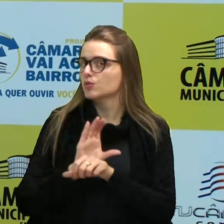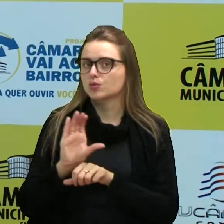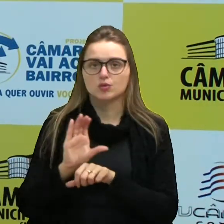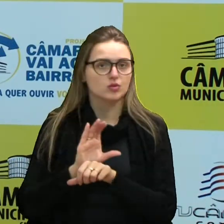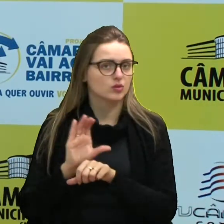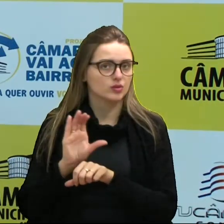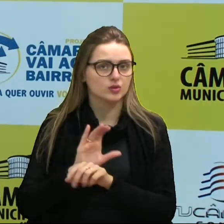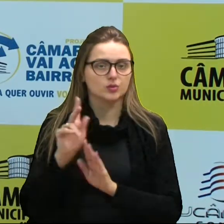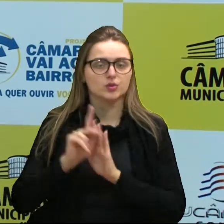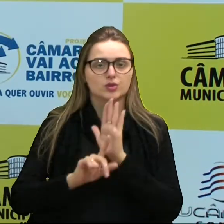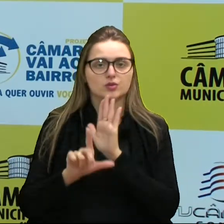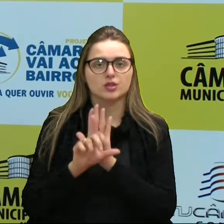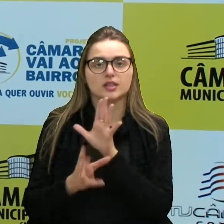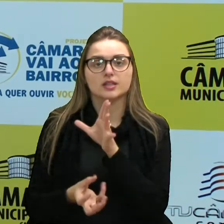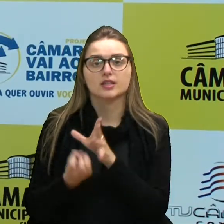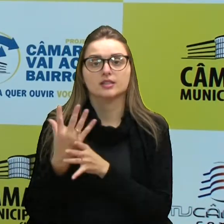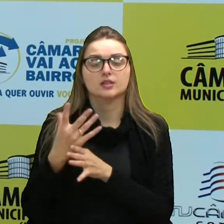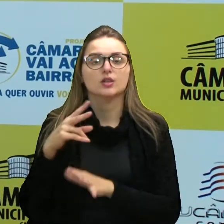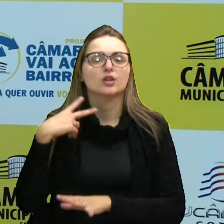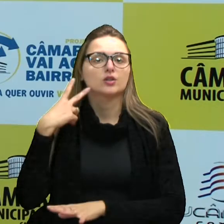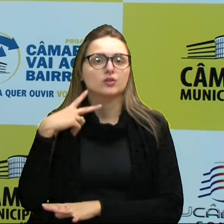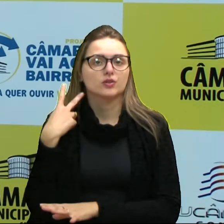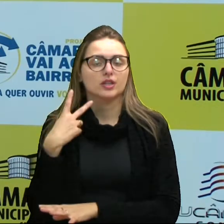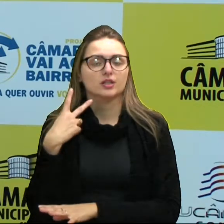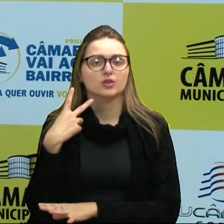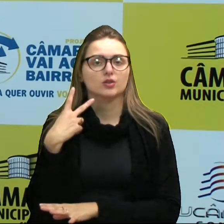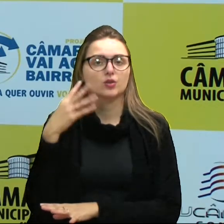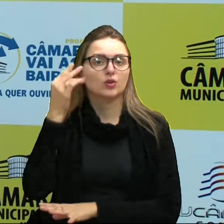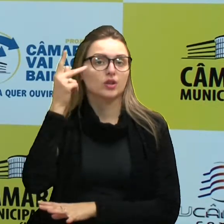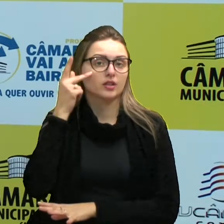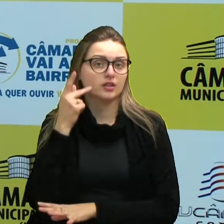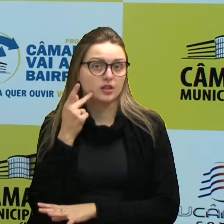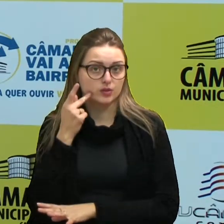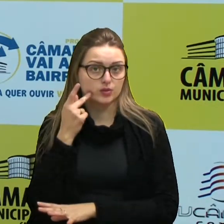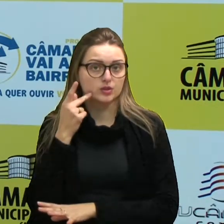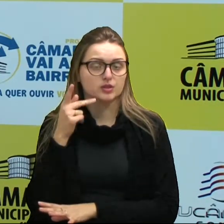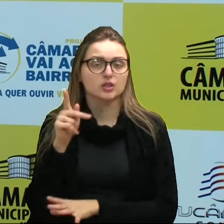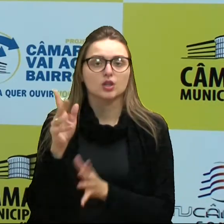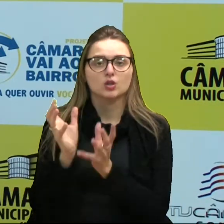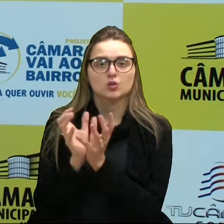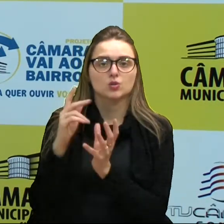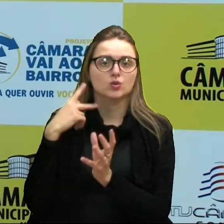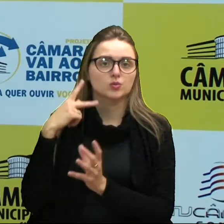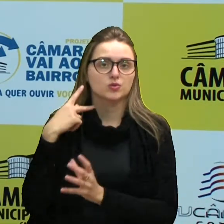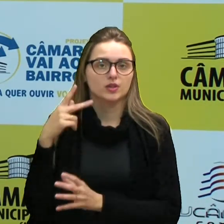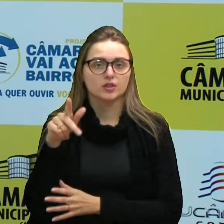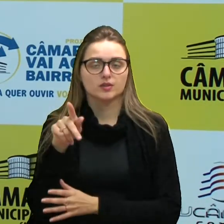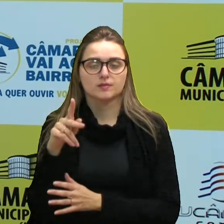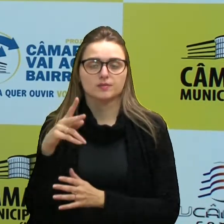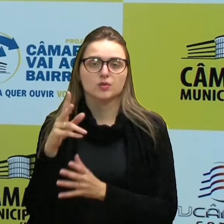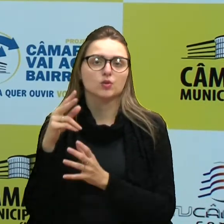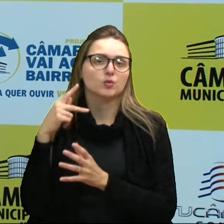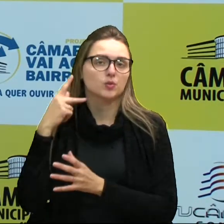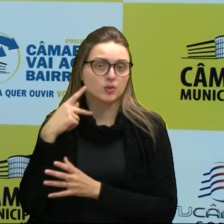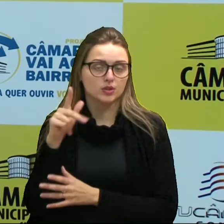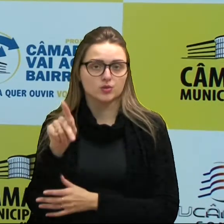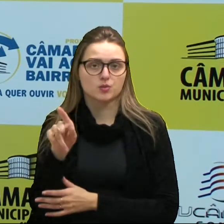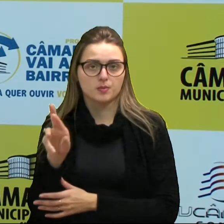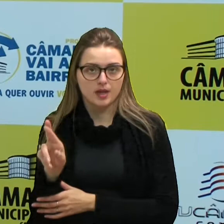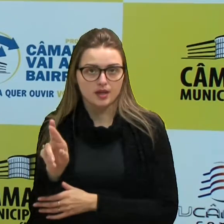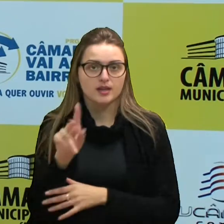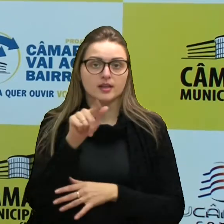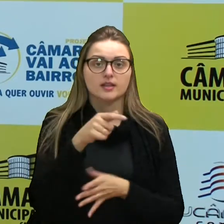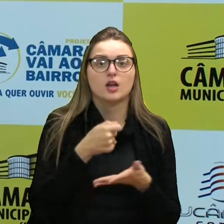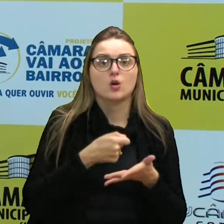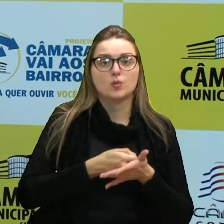vereador Renato Nunes, do PR, que torna obrigatório a execução do hino nacional e rio-grandense nas escolas municipais de Caxias do